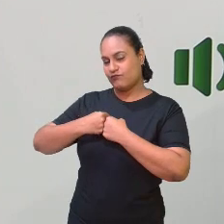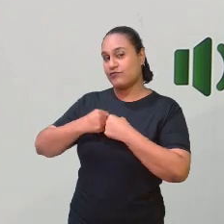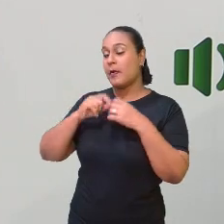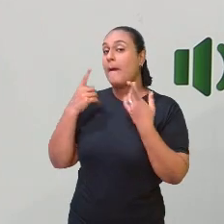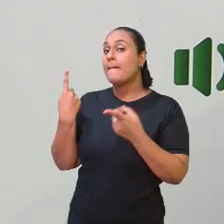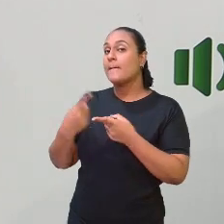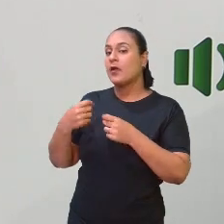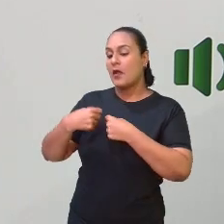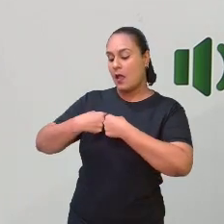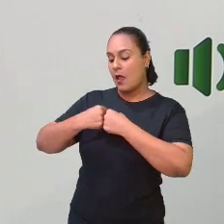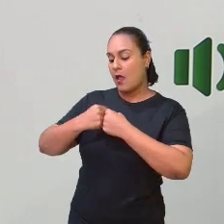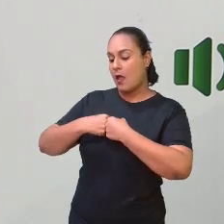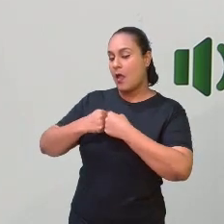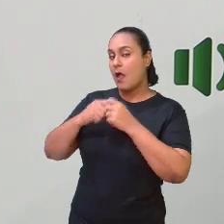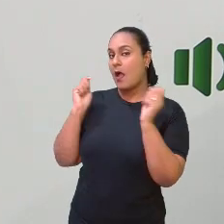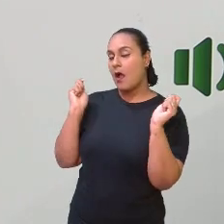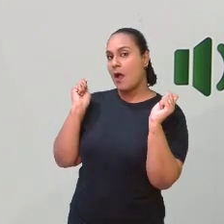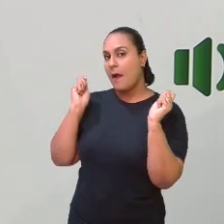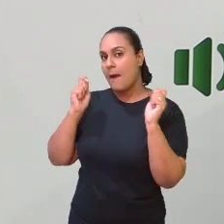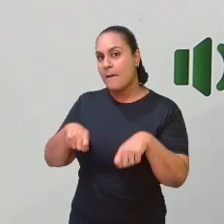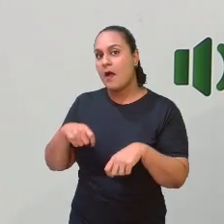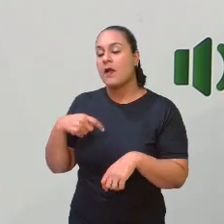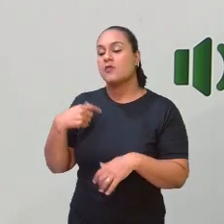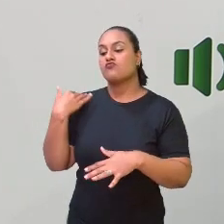articulações, elas nos permitem